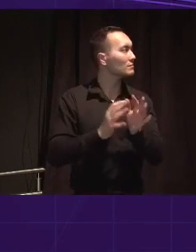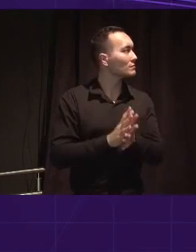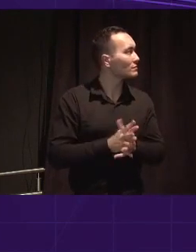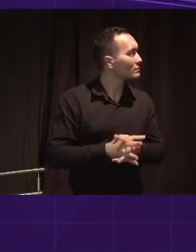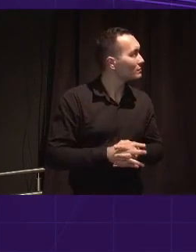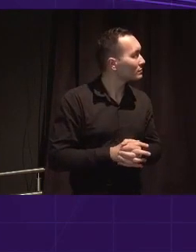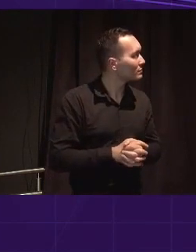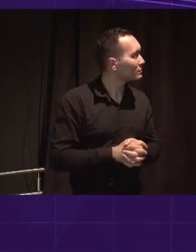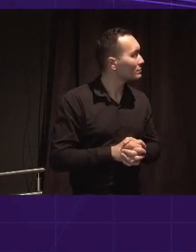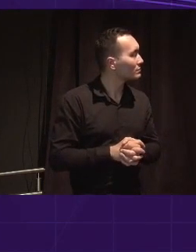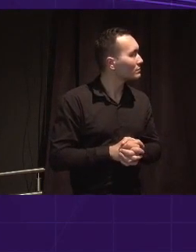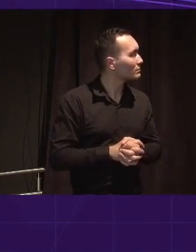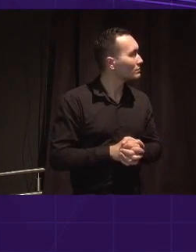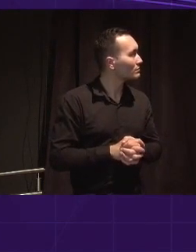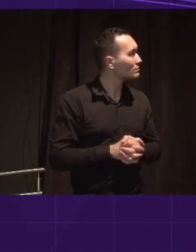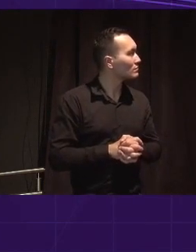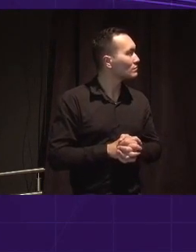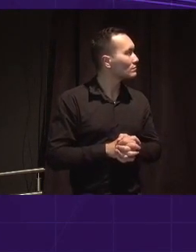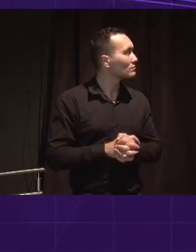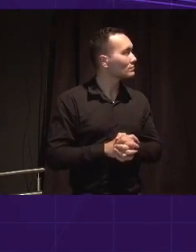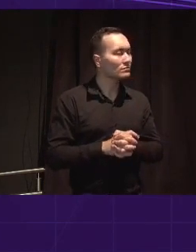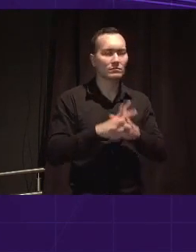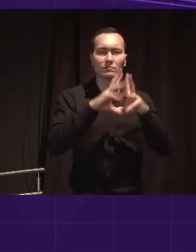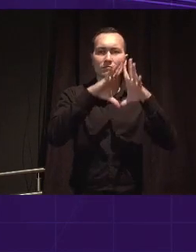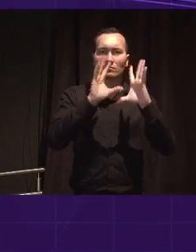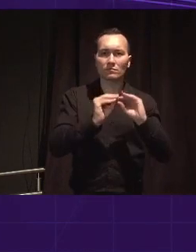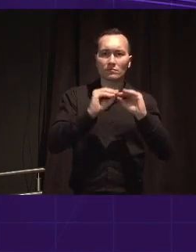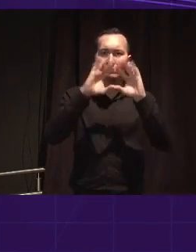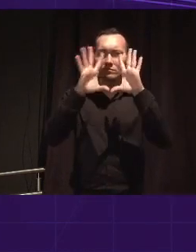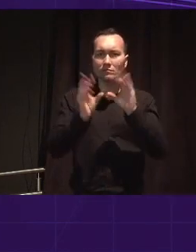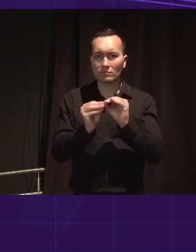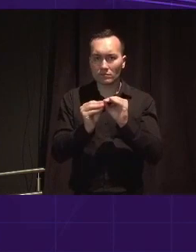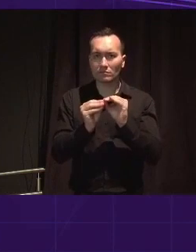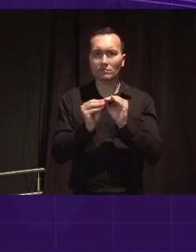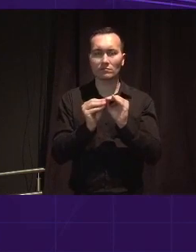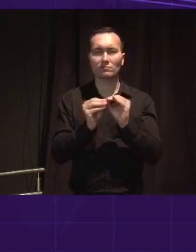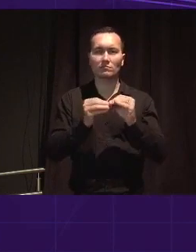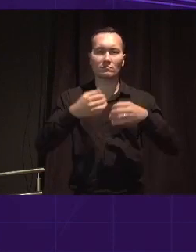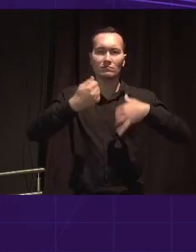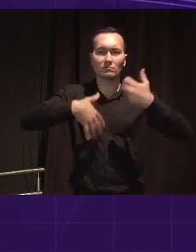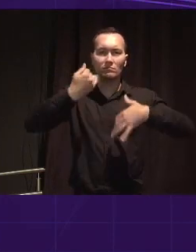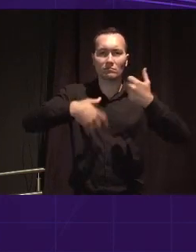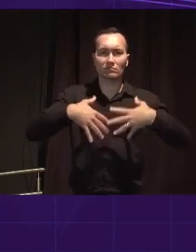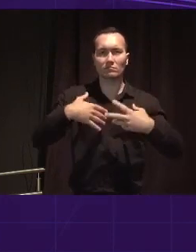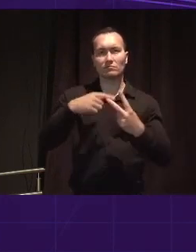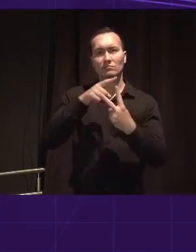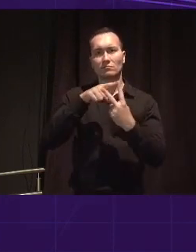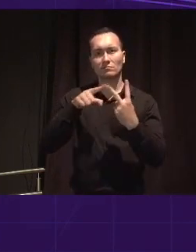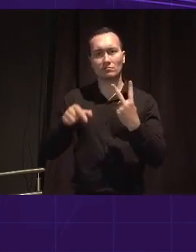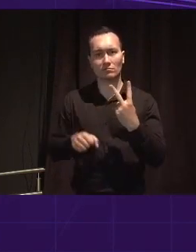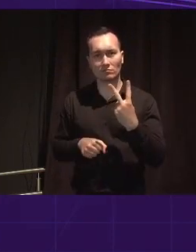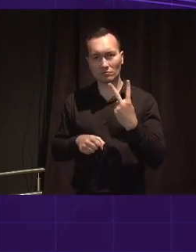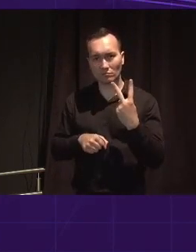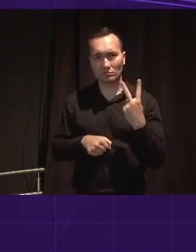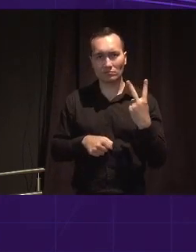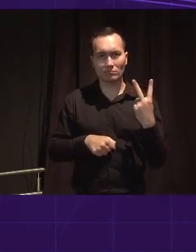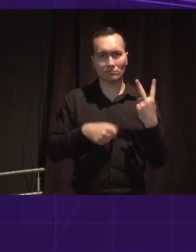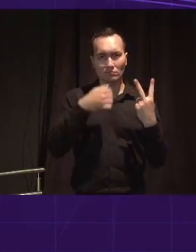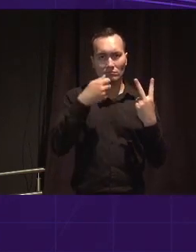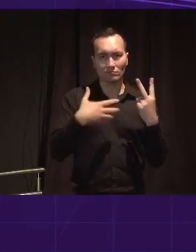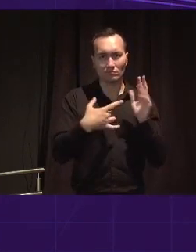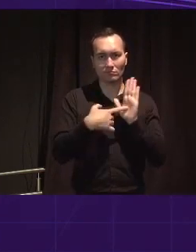A gente vai passar um pouquinho do que foi a nossa história até aqui, o que é Product Ops, as dores que nos levaram a fazer